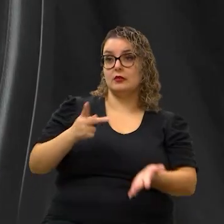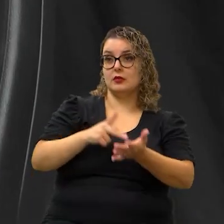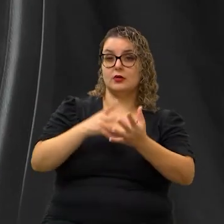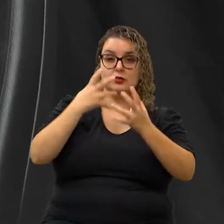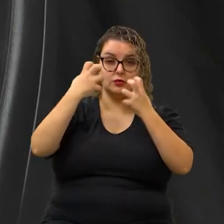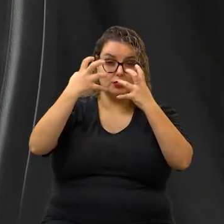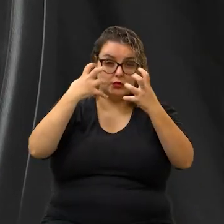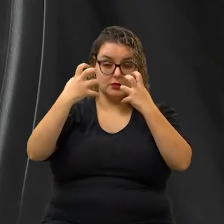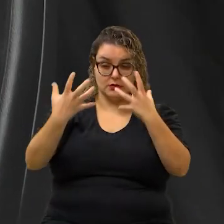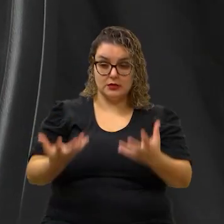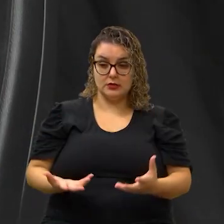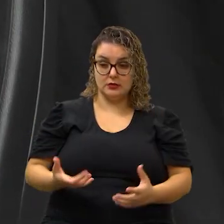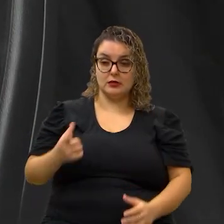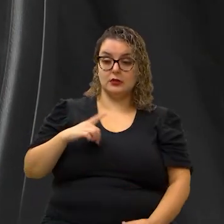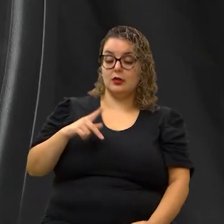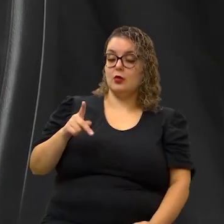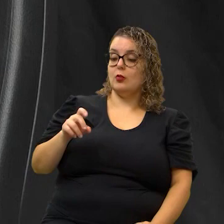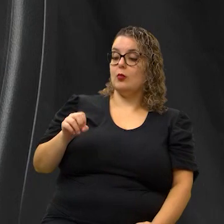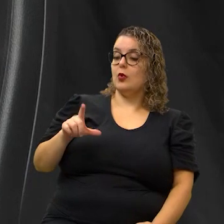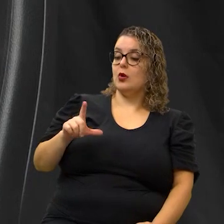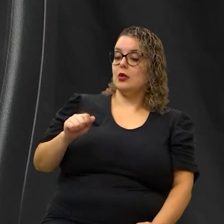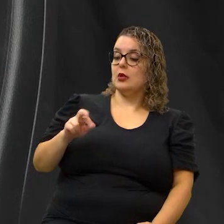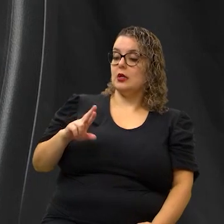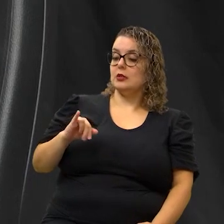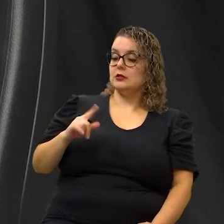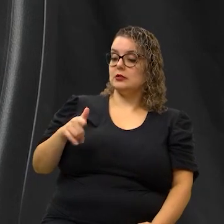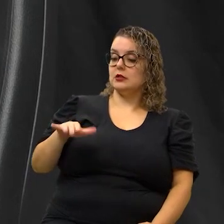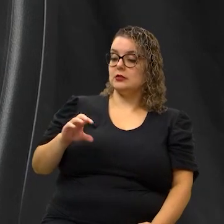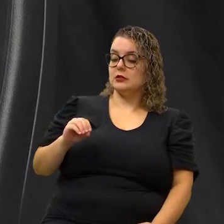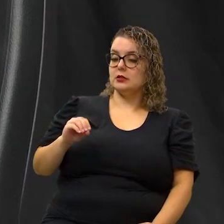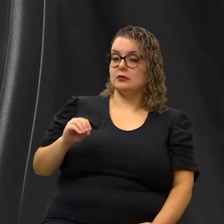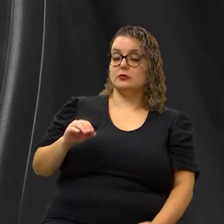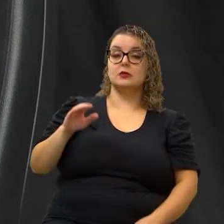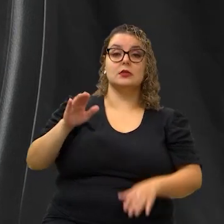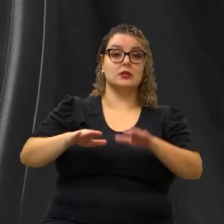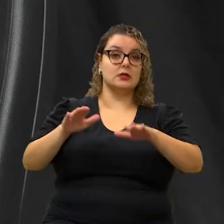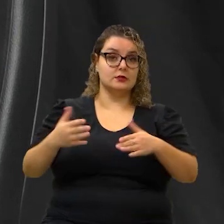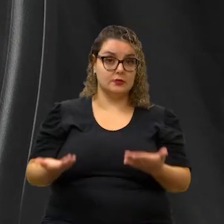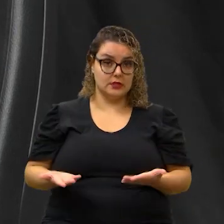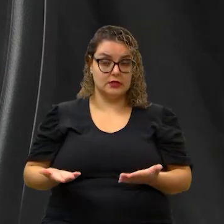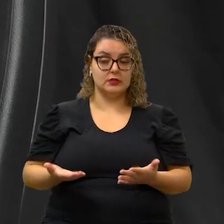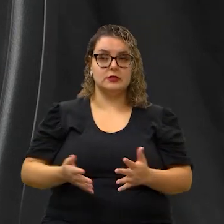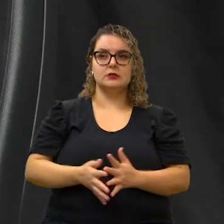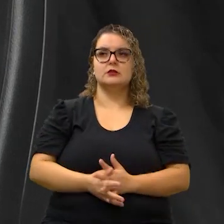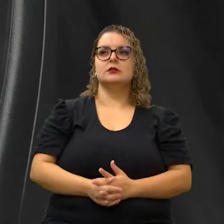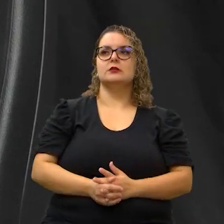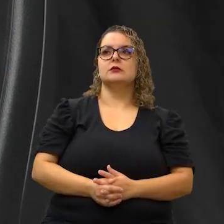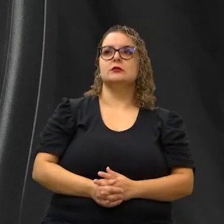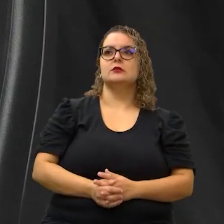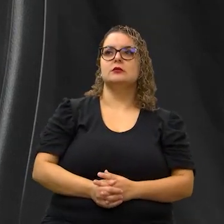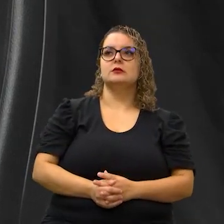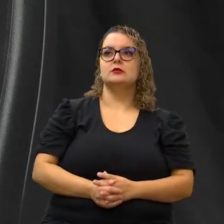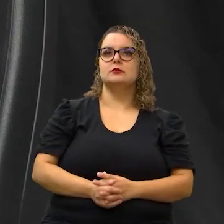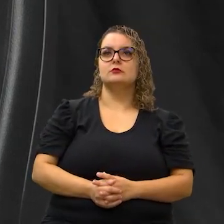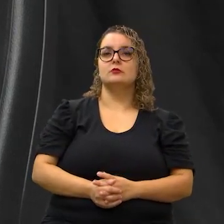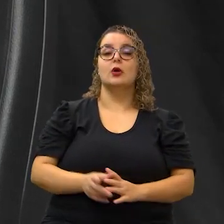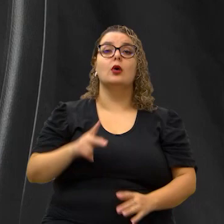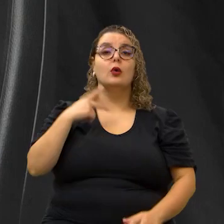verdade, o tensionamento político, o Brasil está vivendo um momento de muita polarização. E muitas vezes